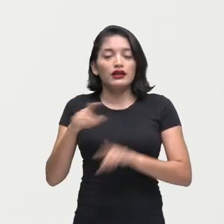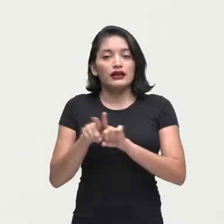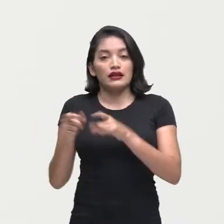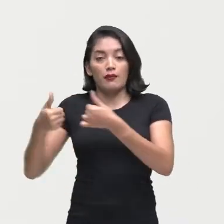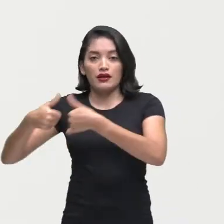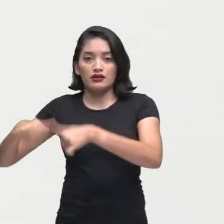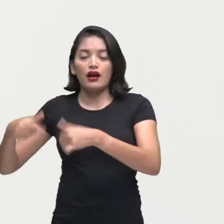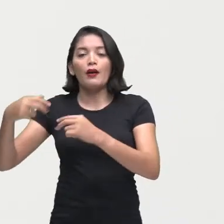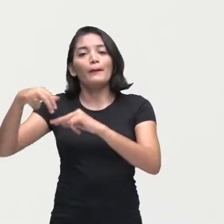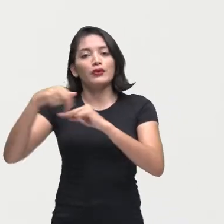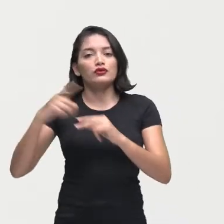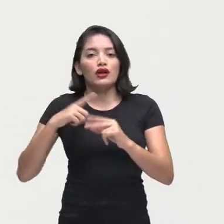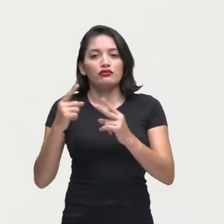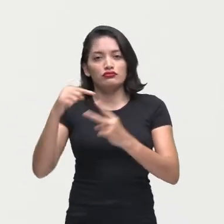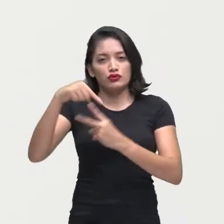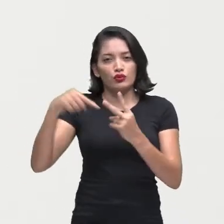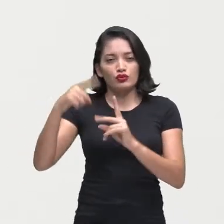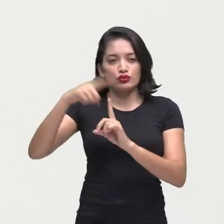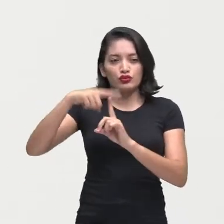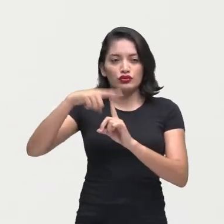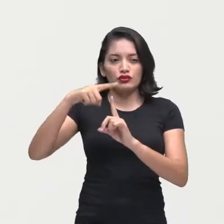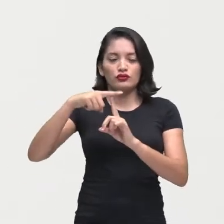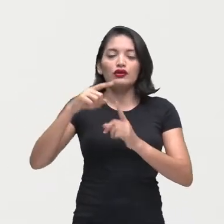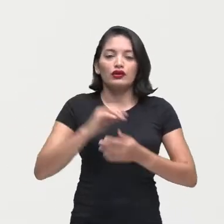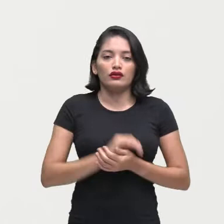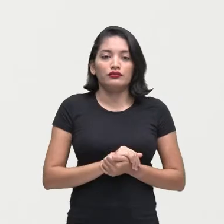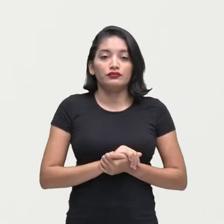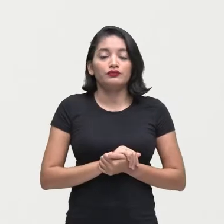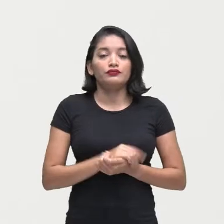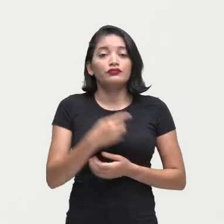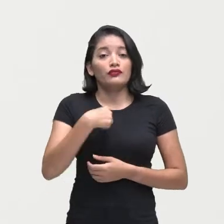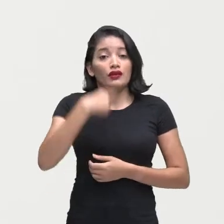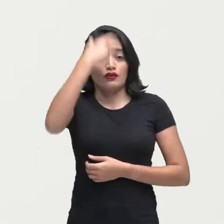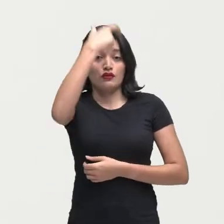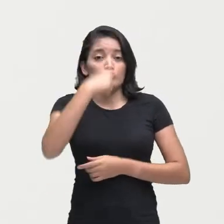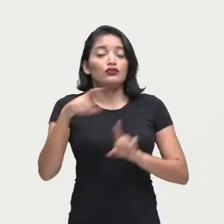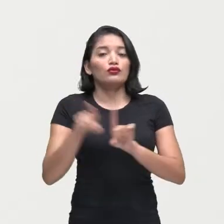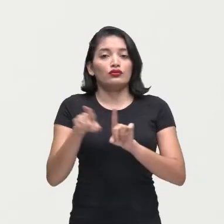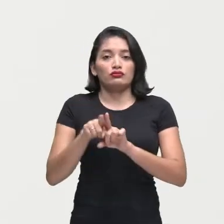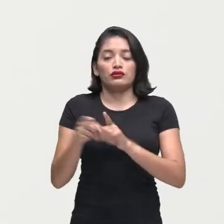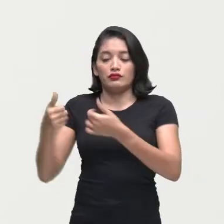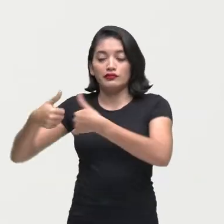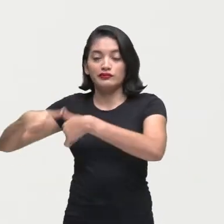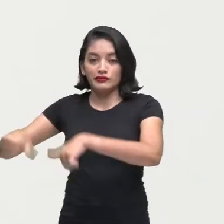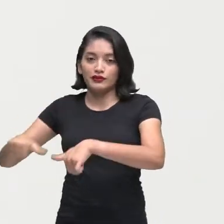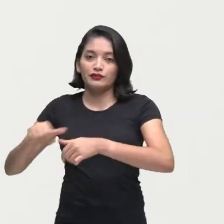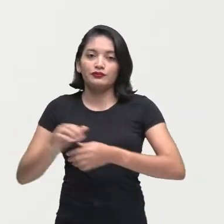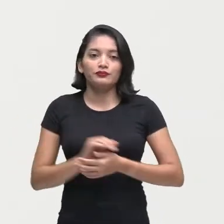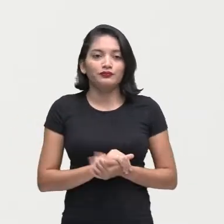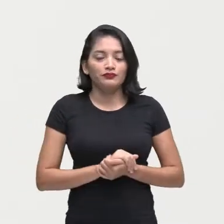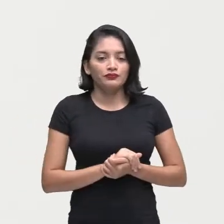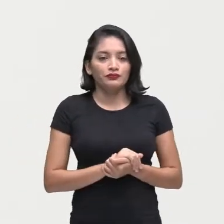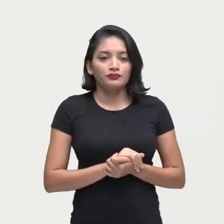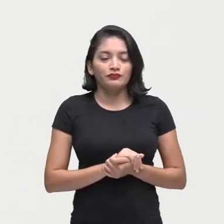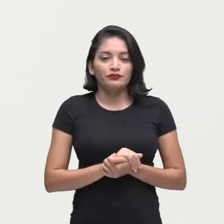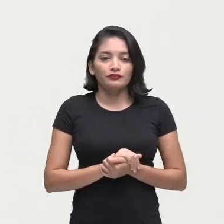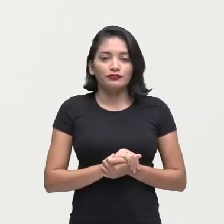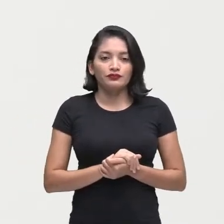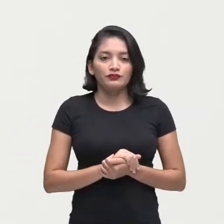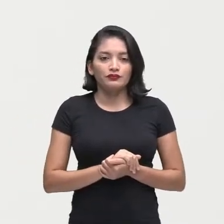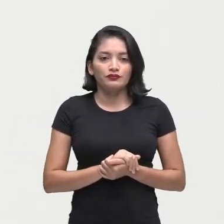traduções aqui eu sou eu estou faz aqui é o meu também ai ai